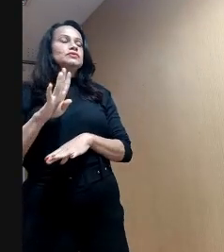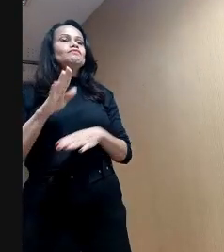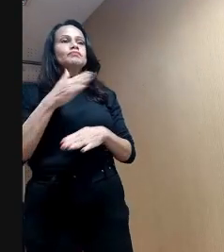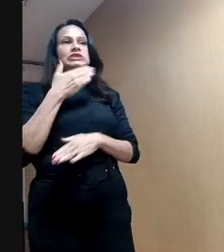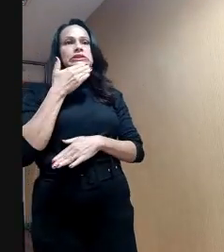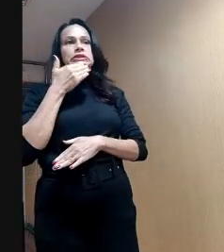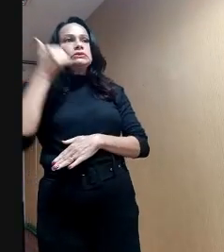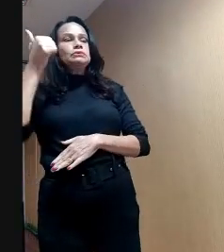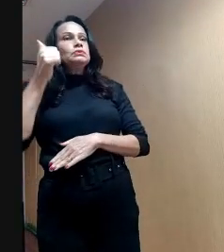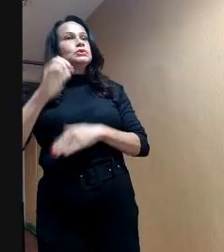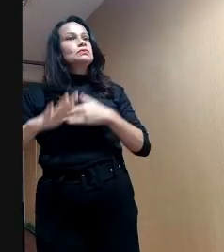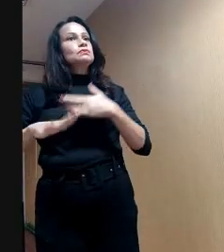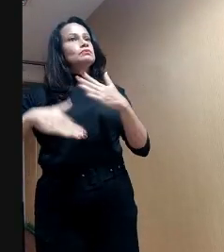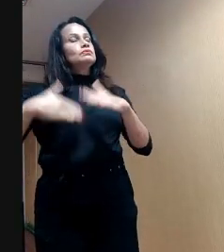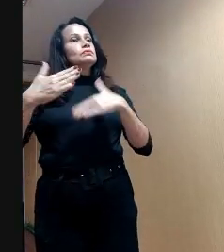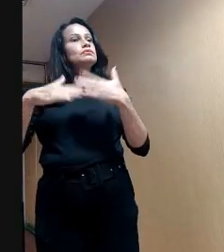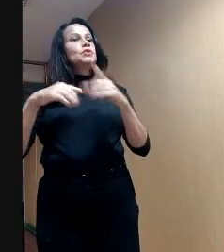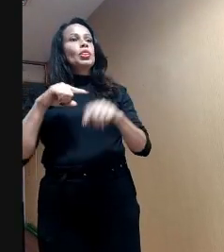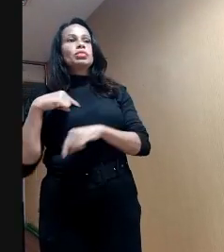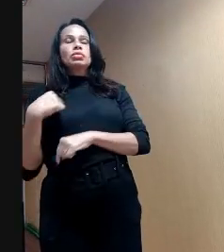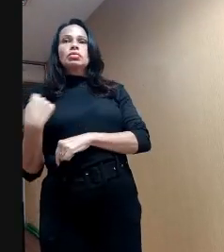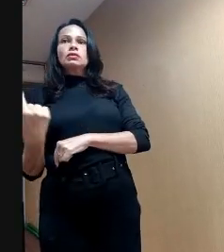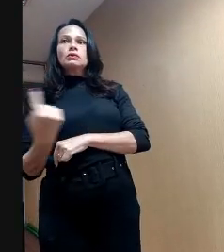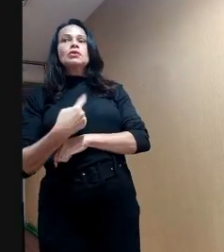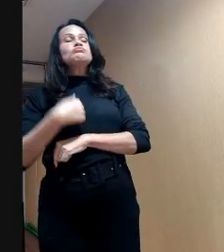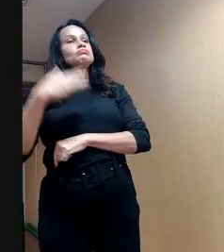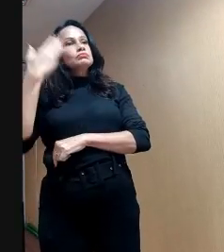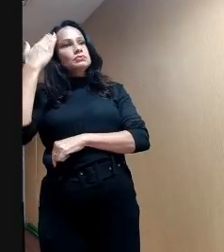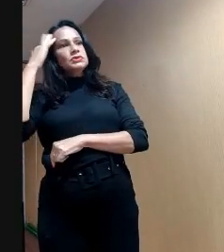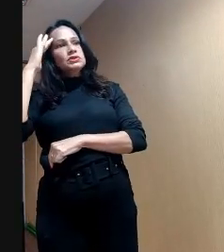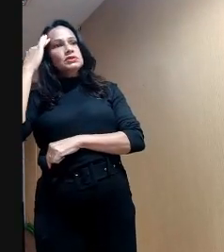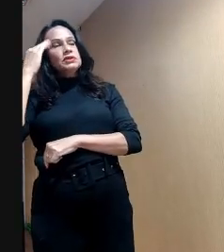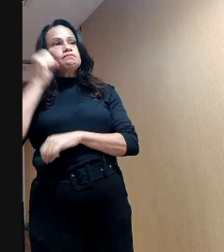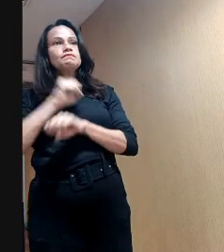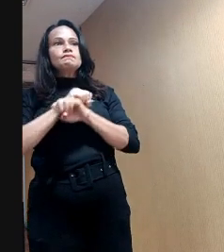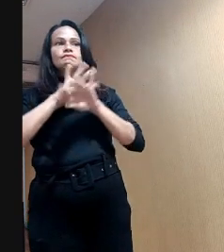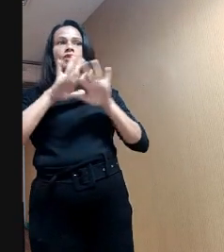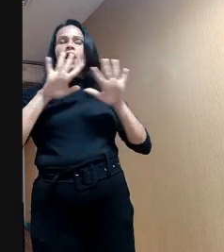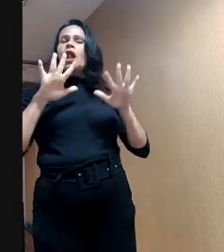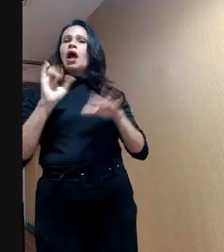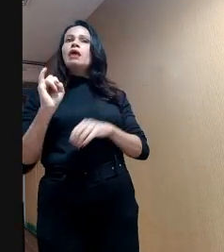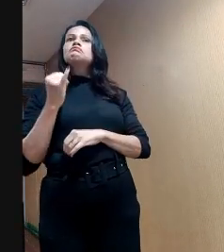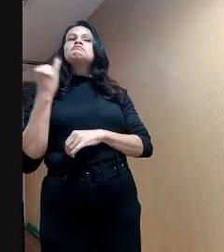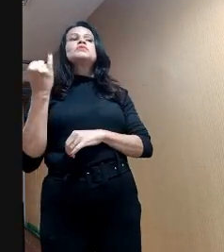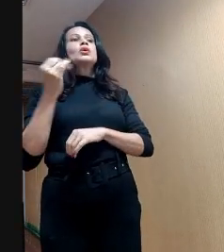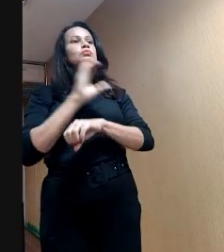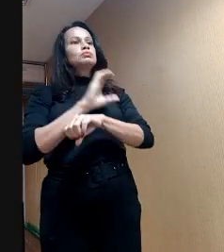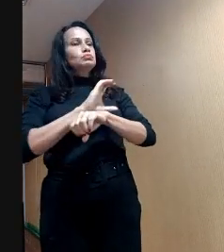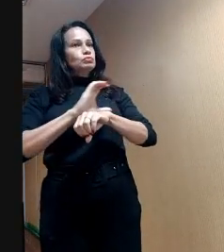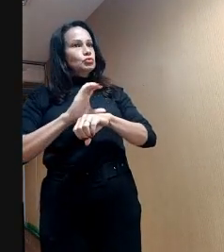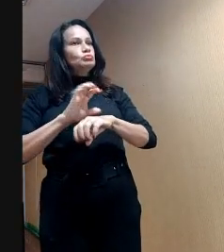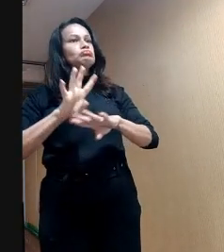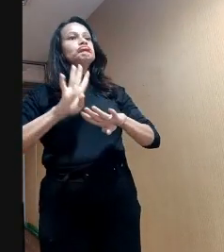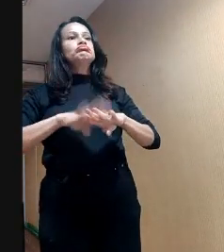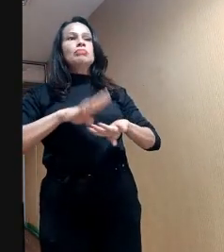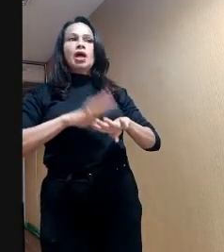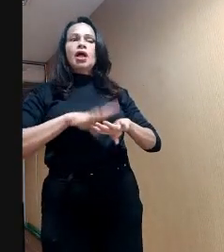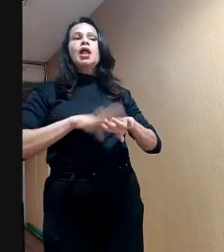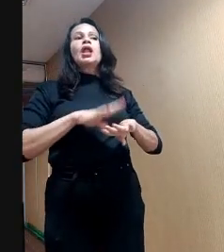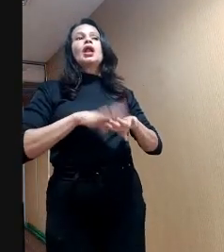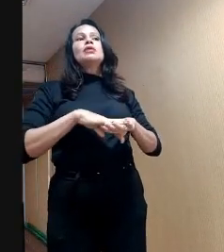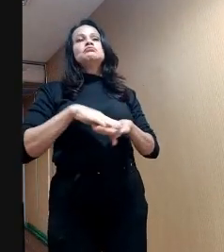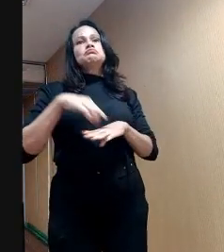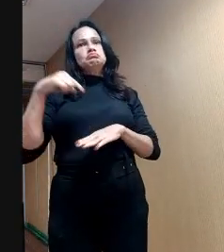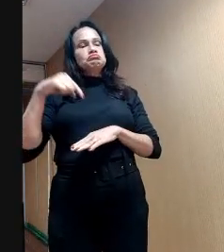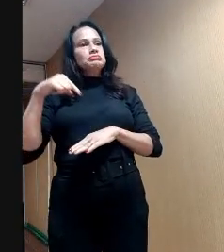e transformadora, nós entendemos claramente a importância do curso de licenciatura em matemática para essa